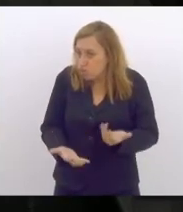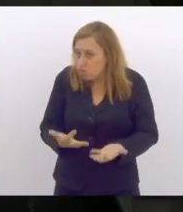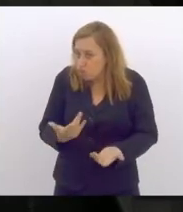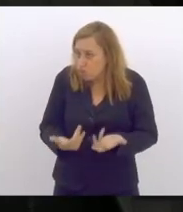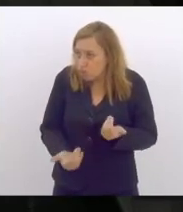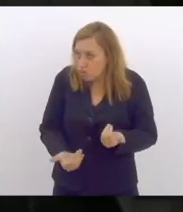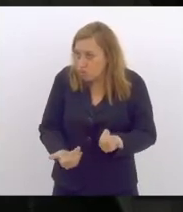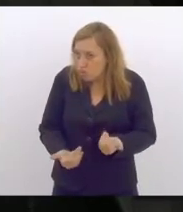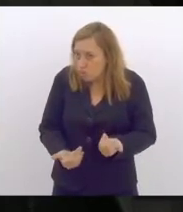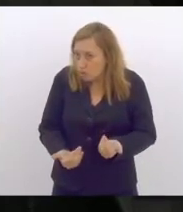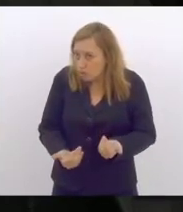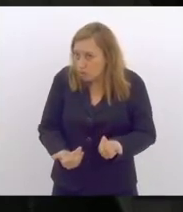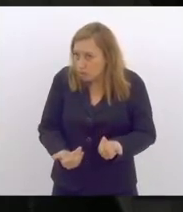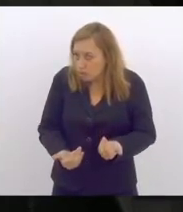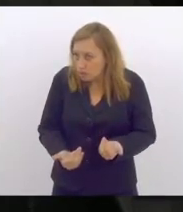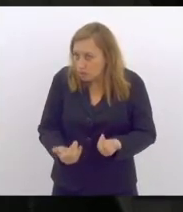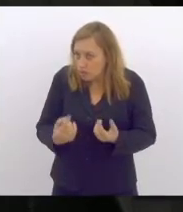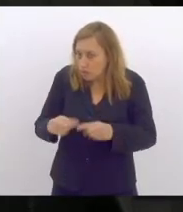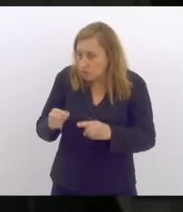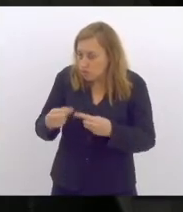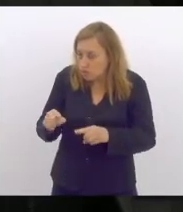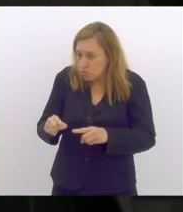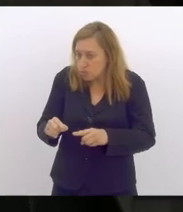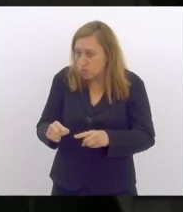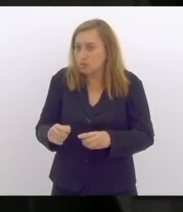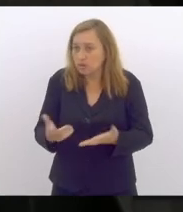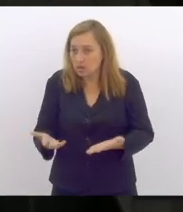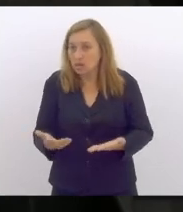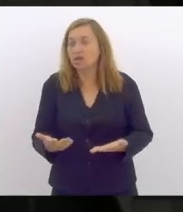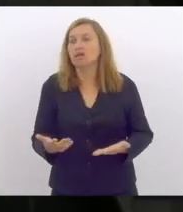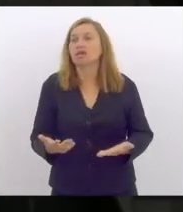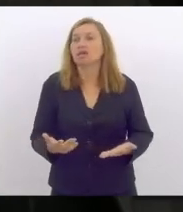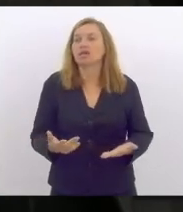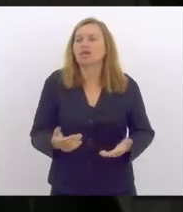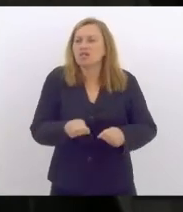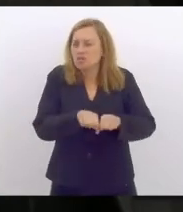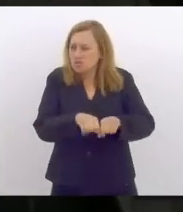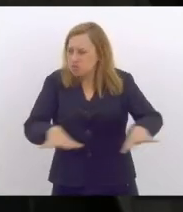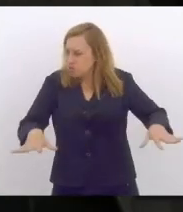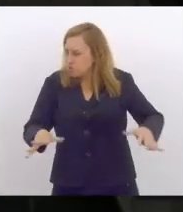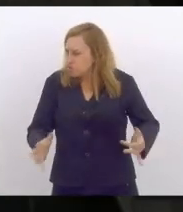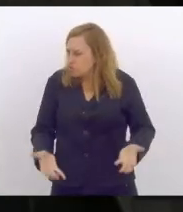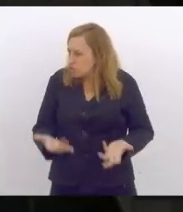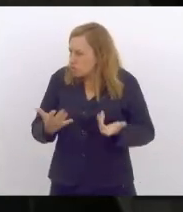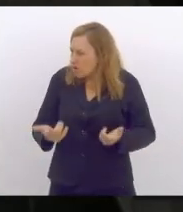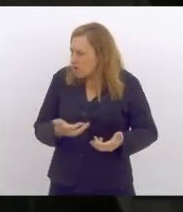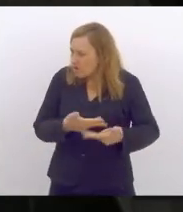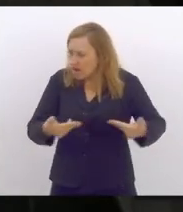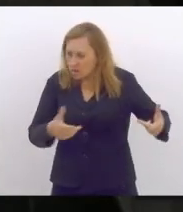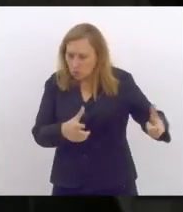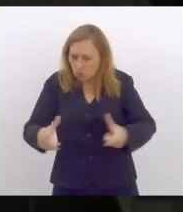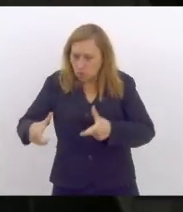espontâneo, ou provocado, devastar, queimar grandes regiões.